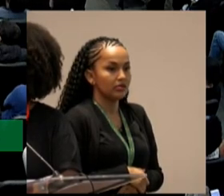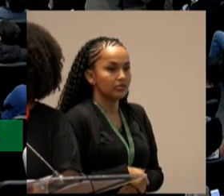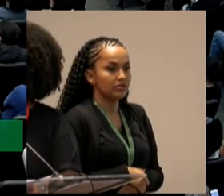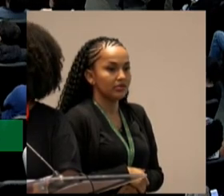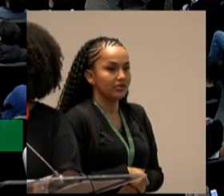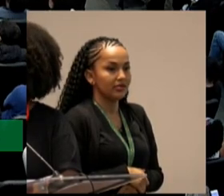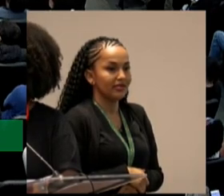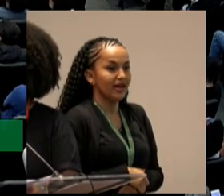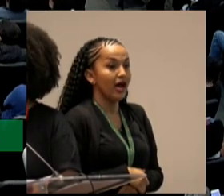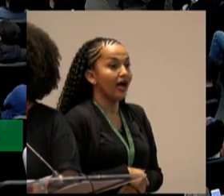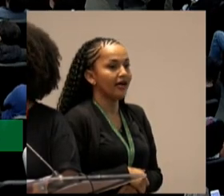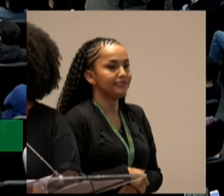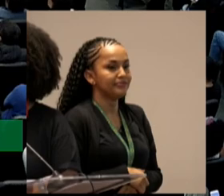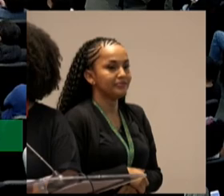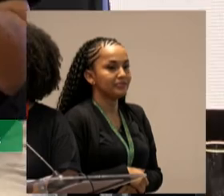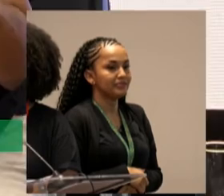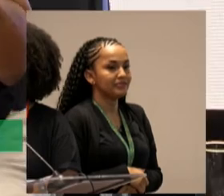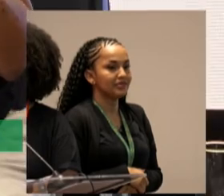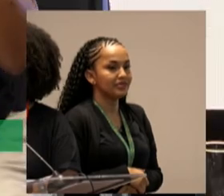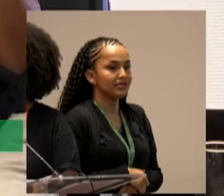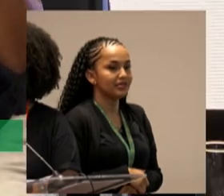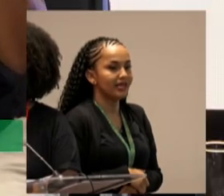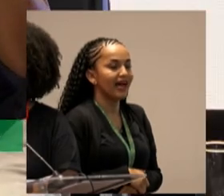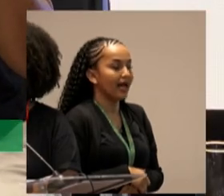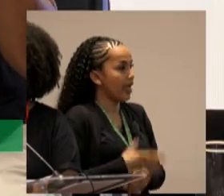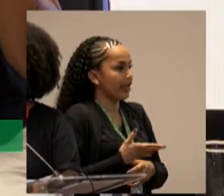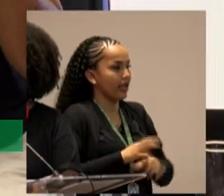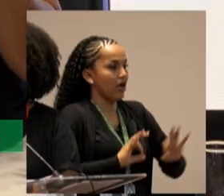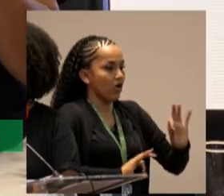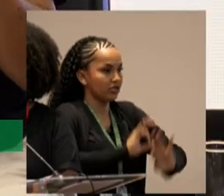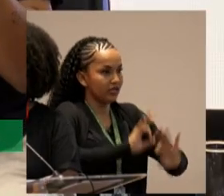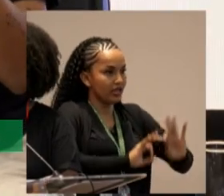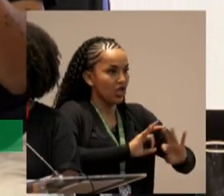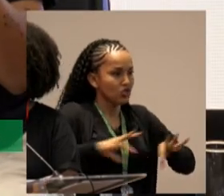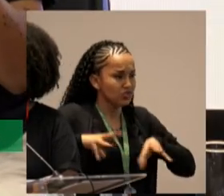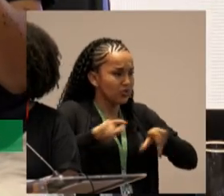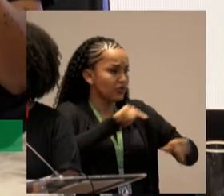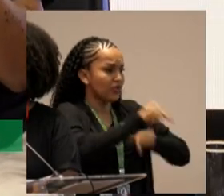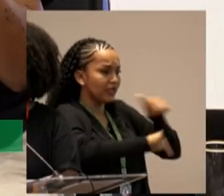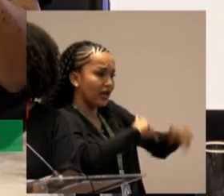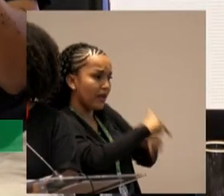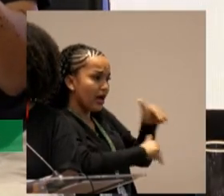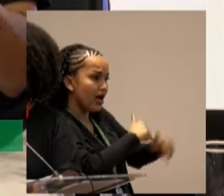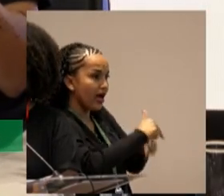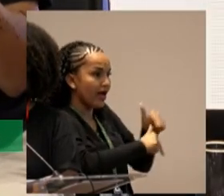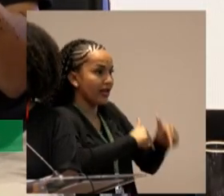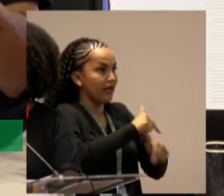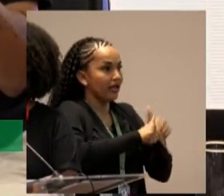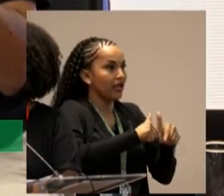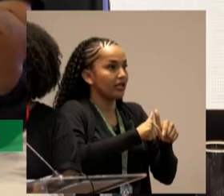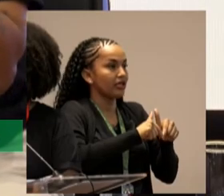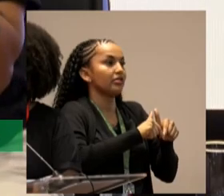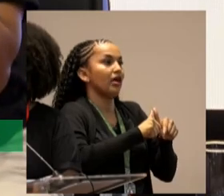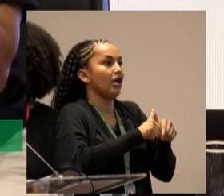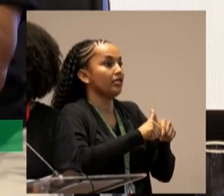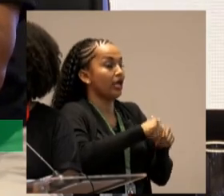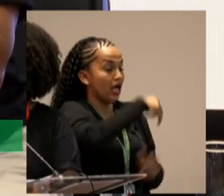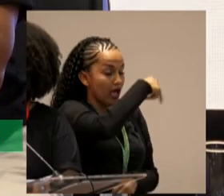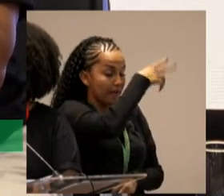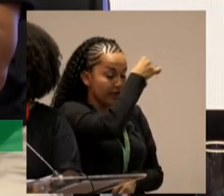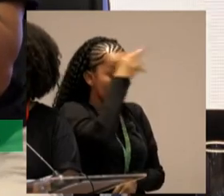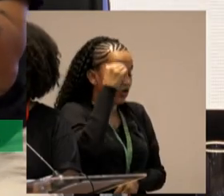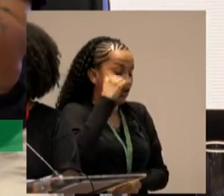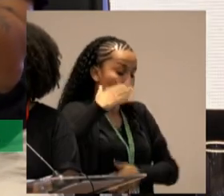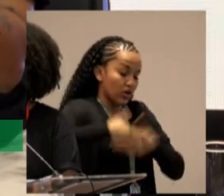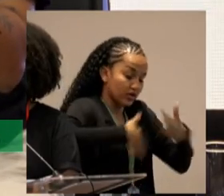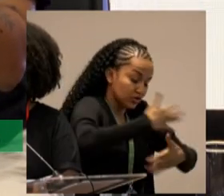Estarmos aqui hoje nesse seminário, que é uma culminância de todo o trabalho pedagógico que é realizado na rede durante todo o ano